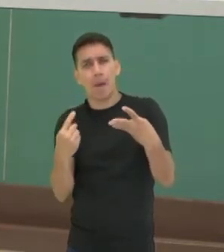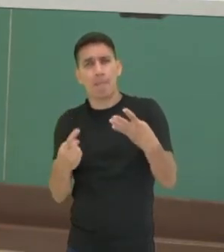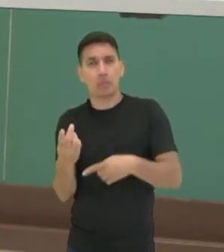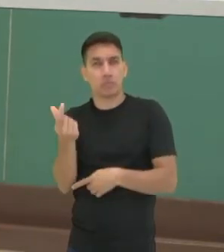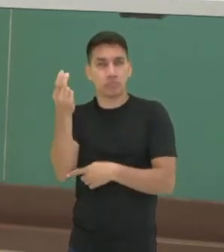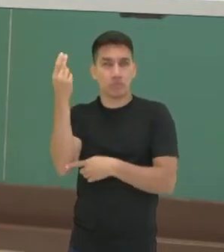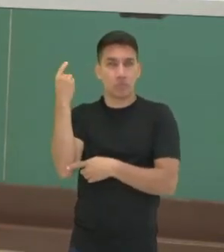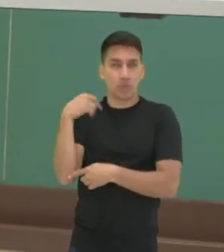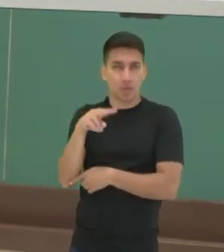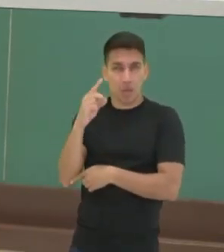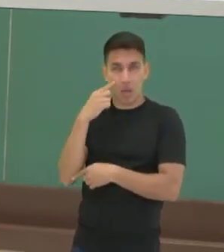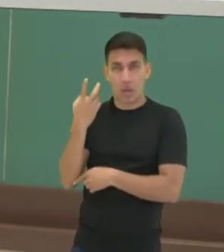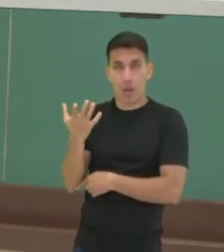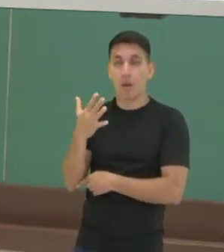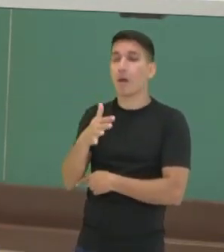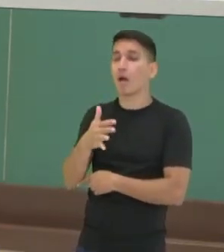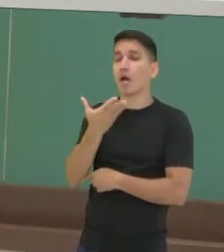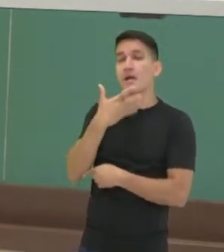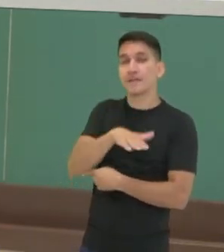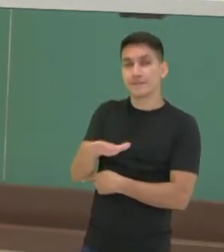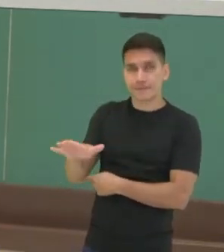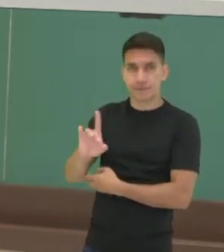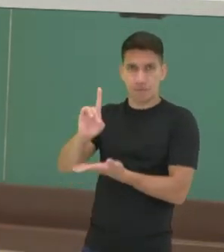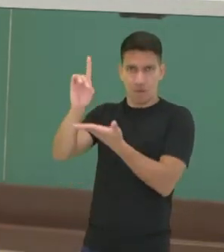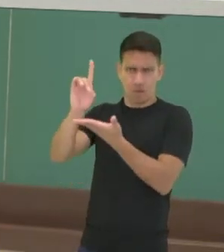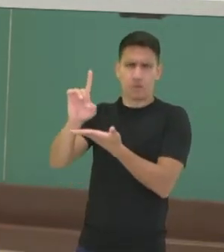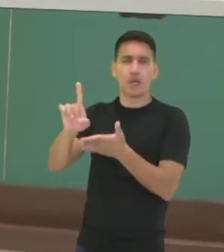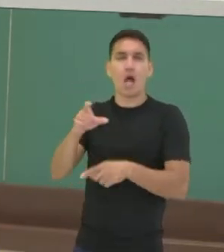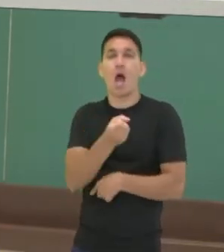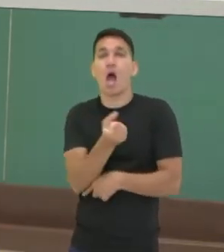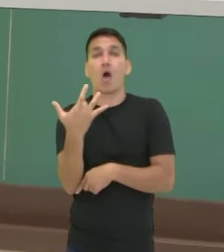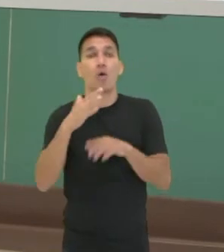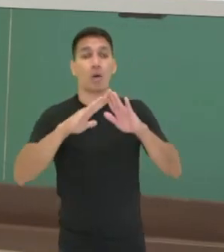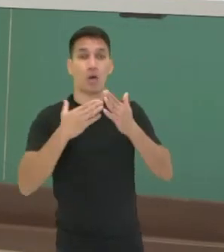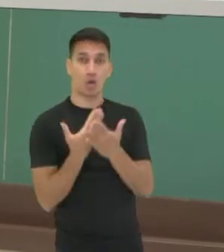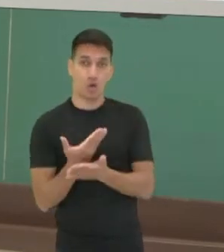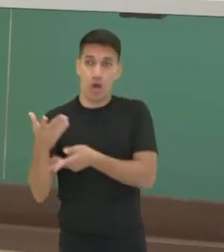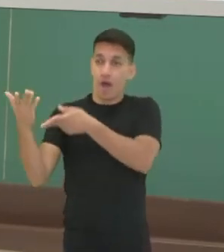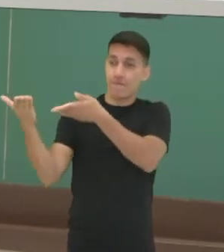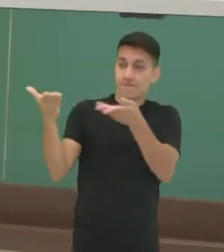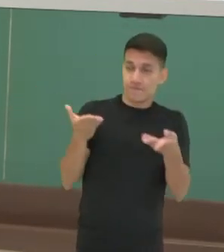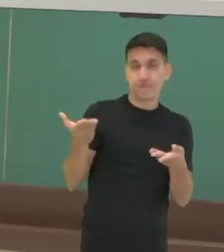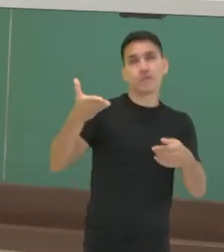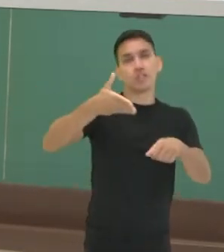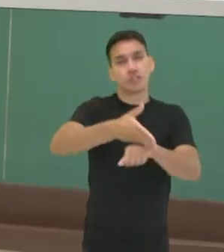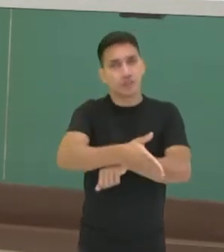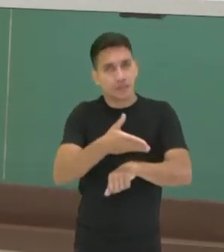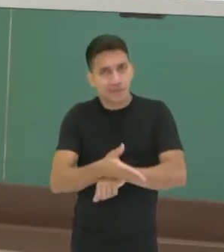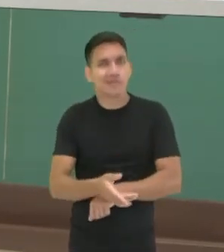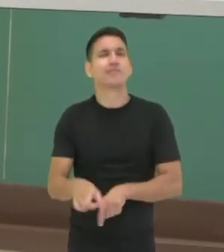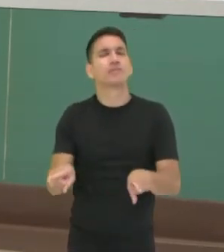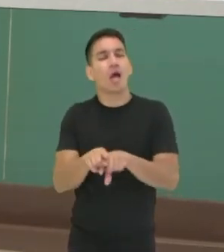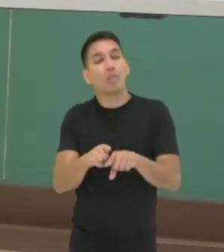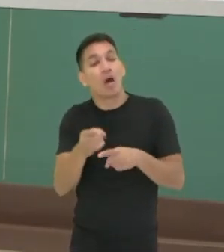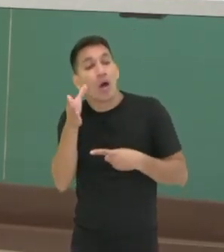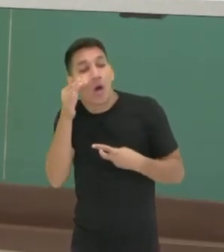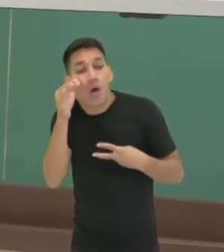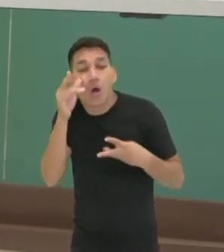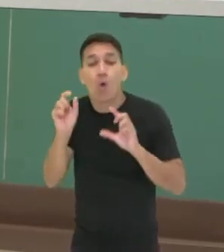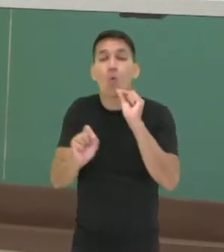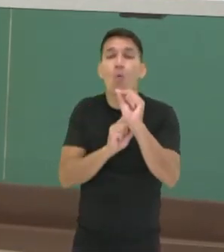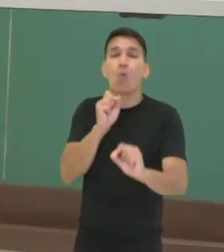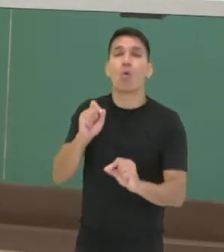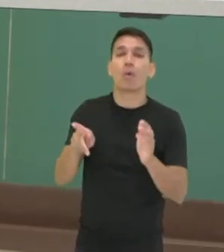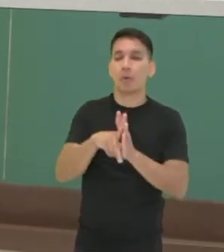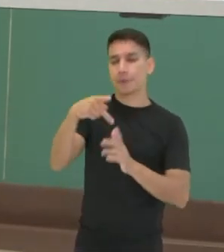menino Deus. Inclusive muitas escolas vêm visitar, agendam e vêm conhecer o Museu Egípcio